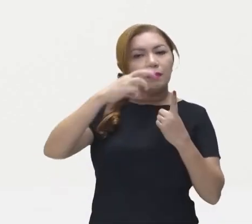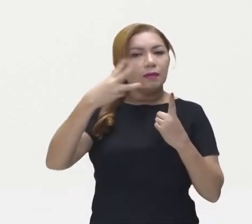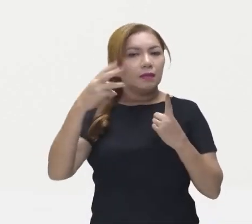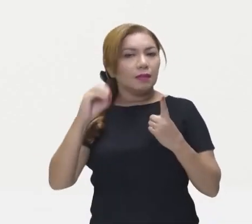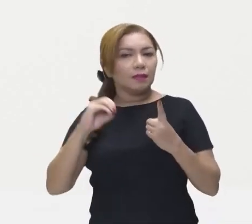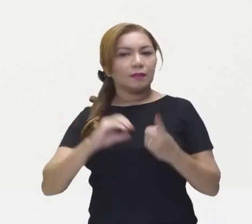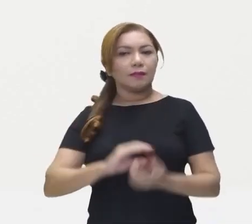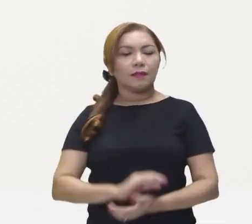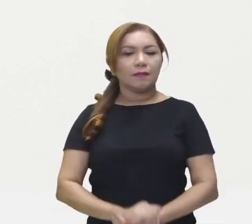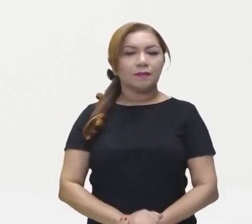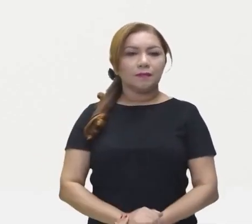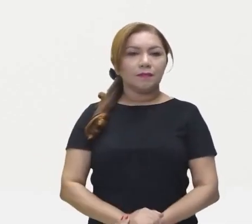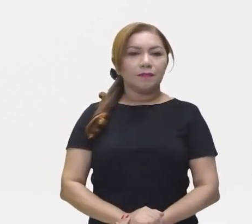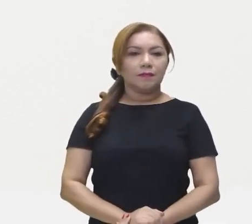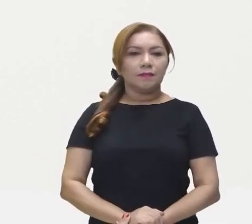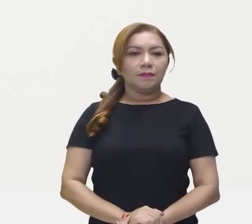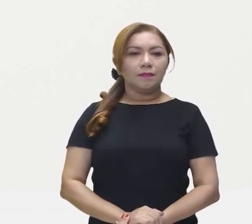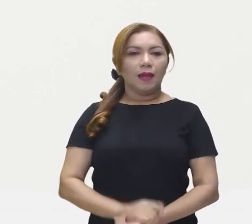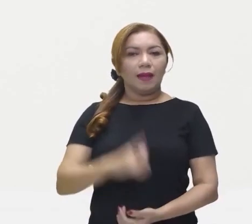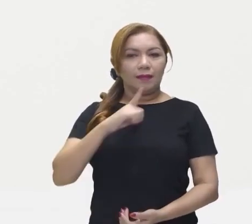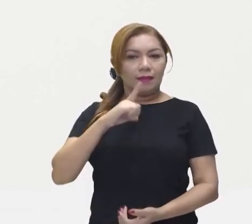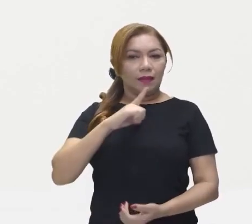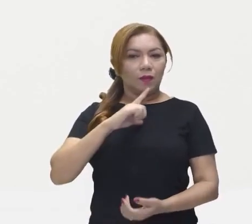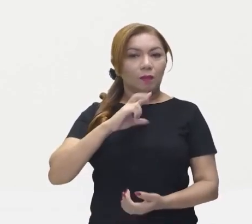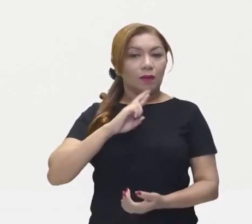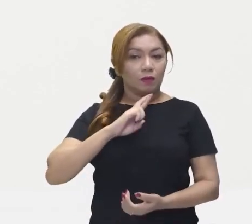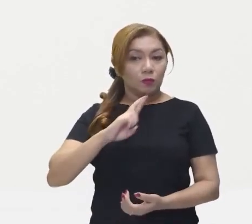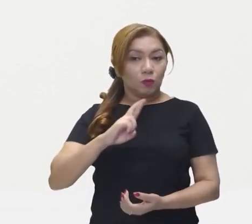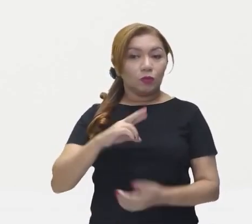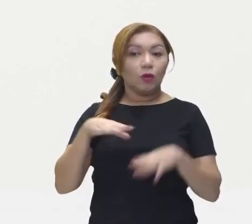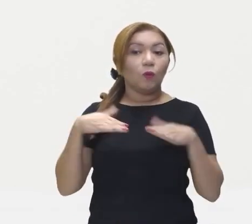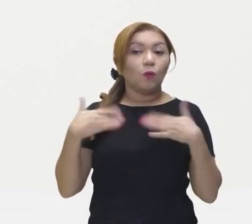eu tenho o resultado igual